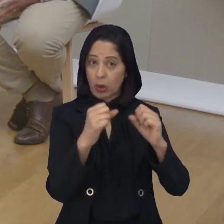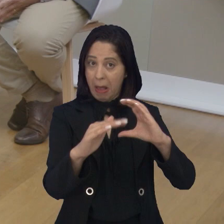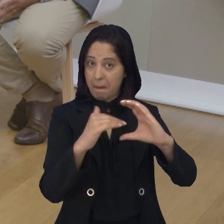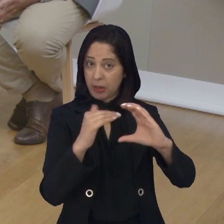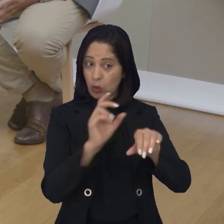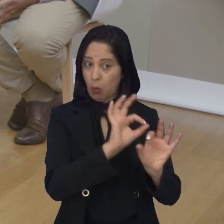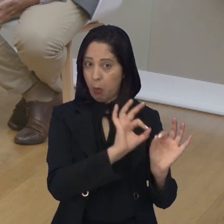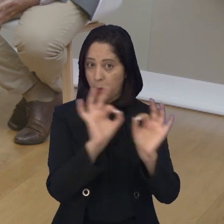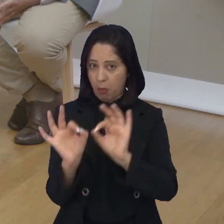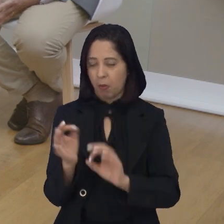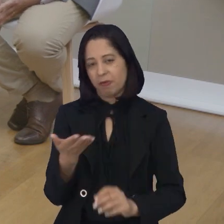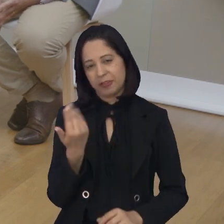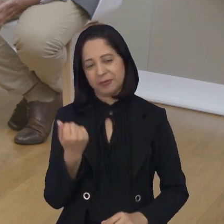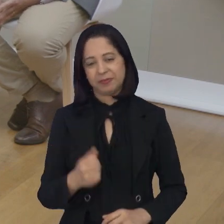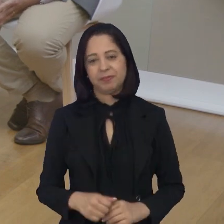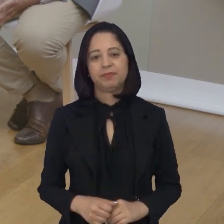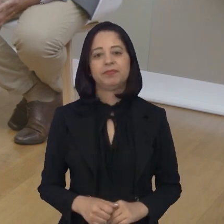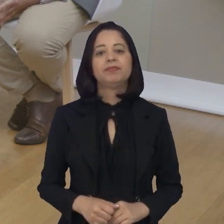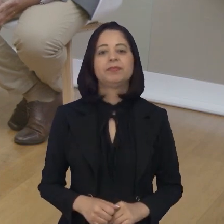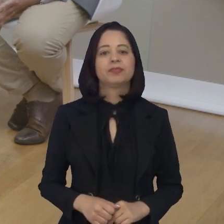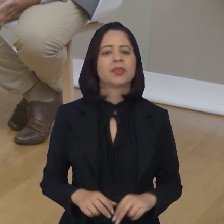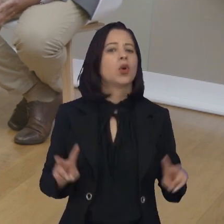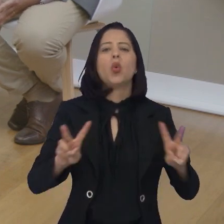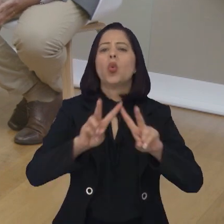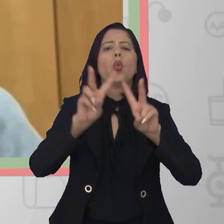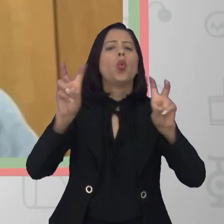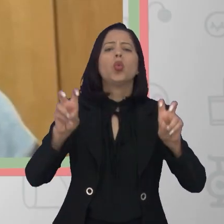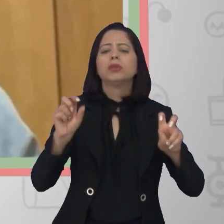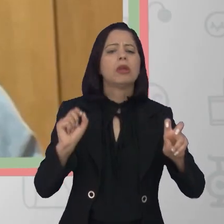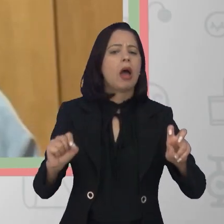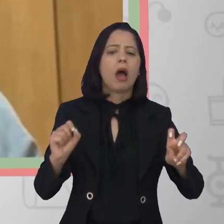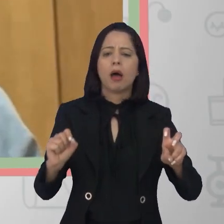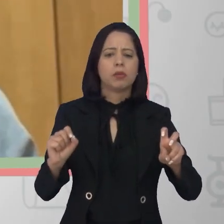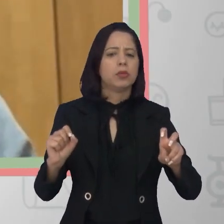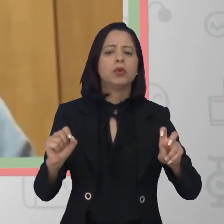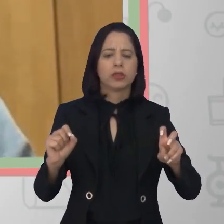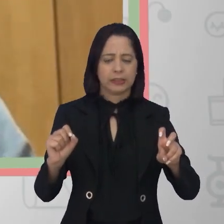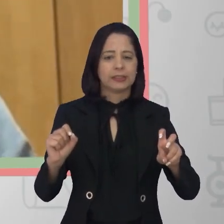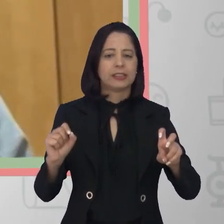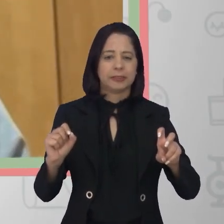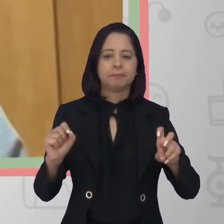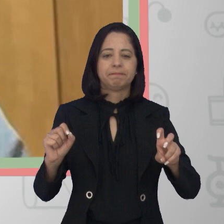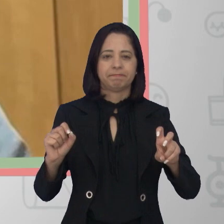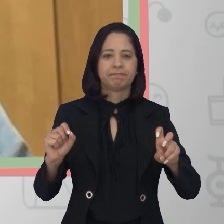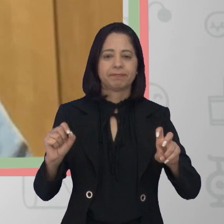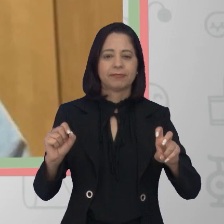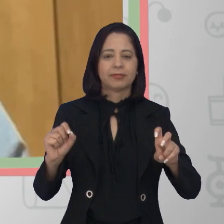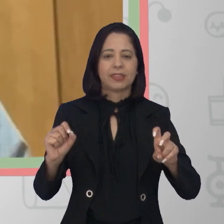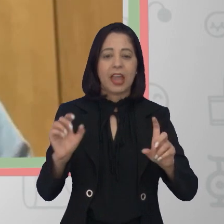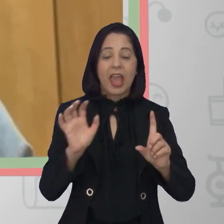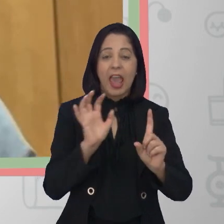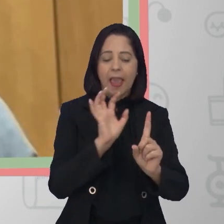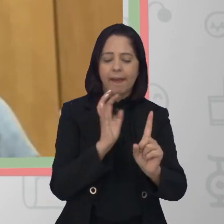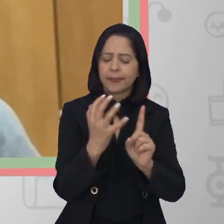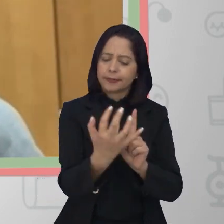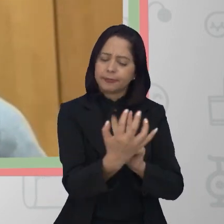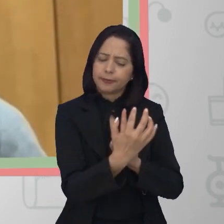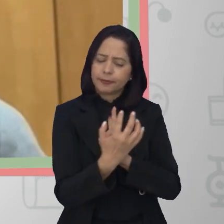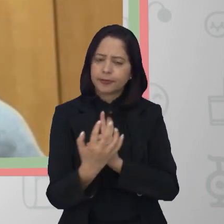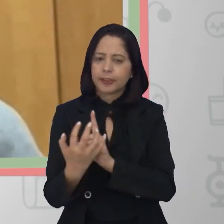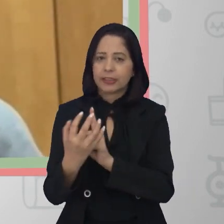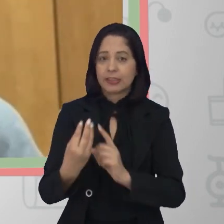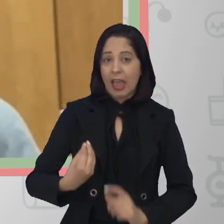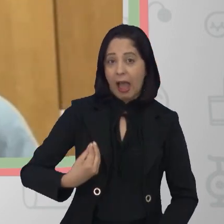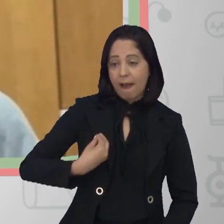física? Vamos lá. Quando a gente fala sobre a influência, né, ou influenciar positivamente na qualidade de vida